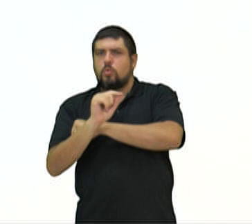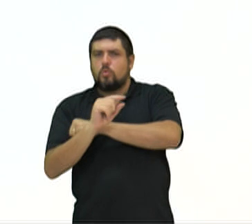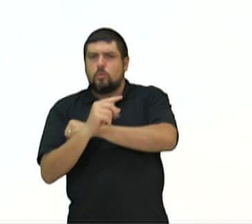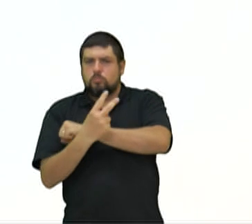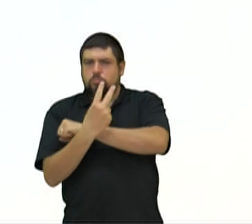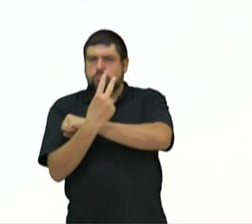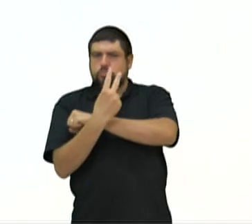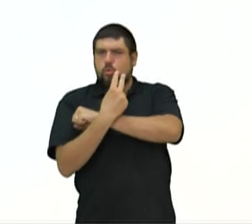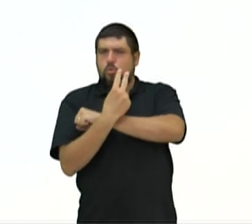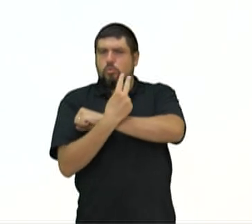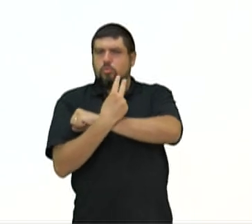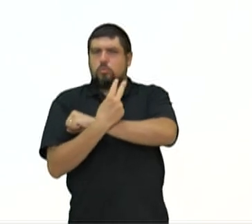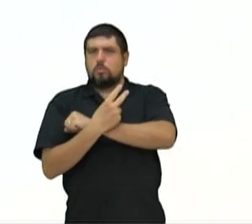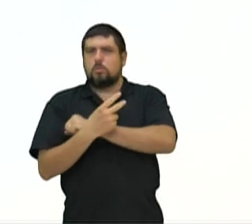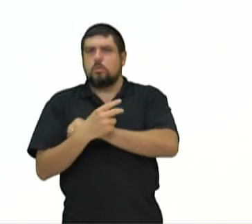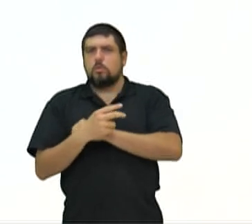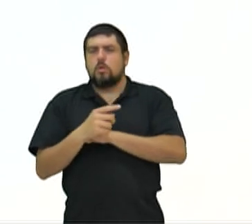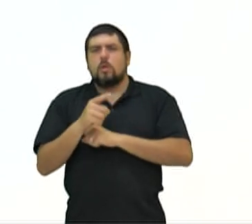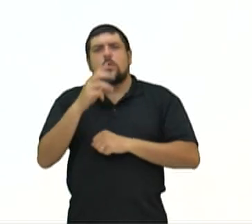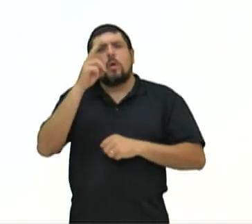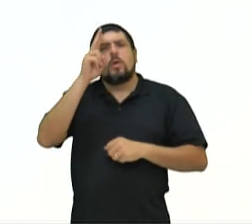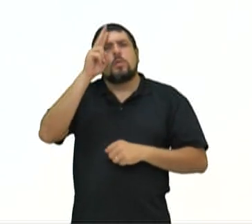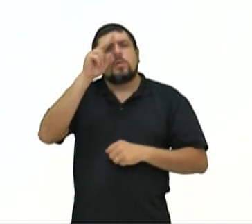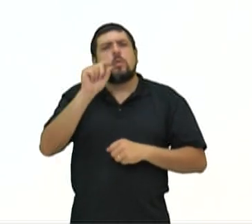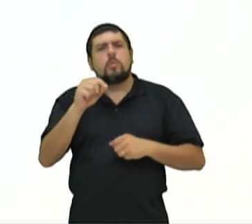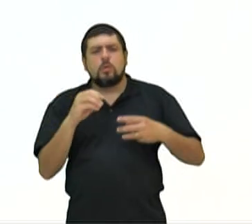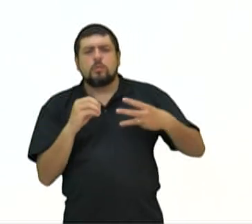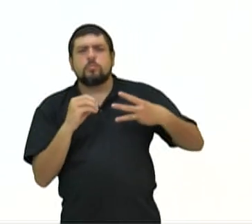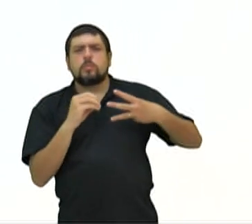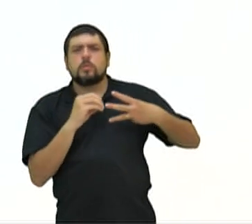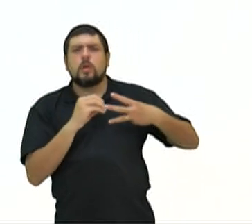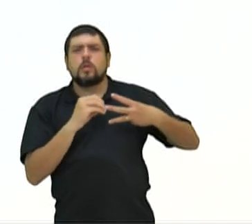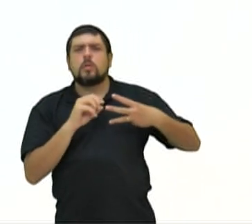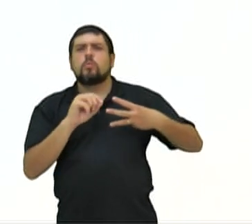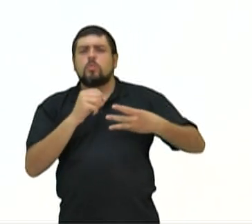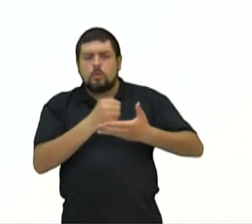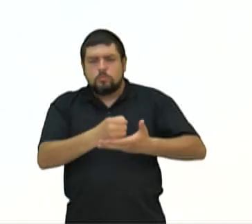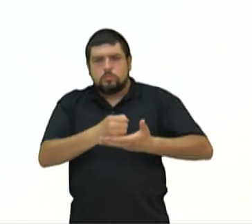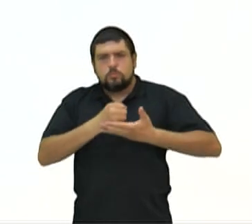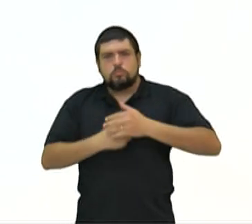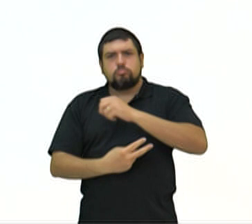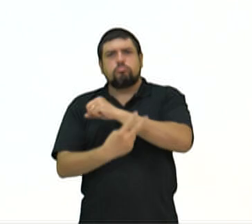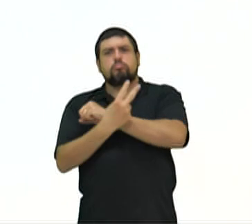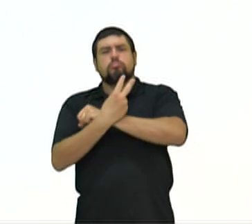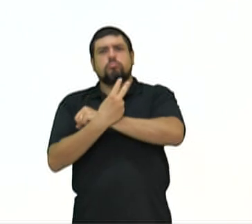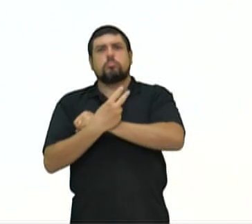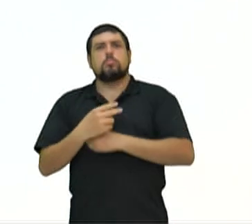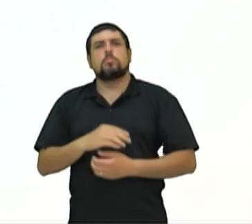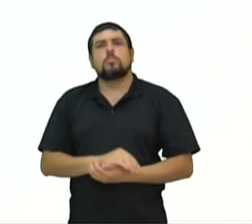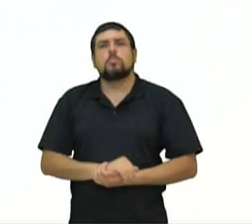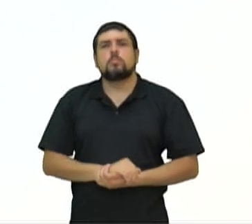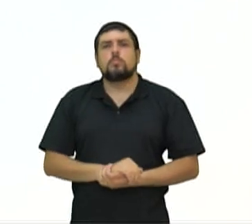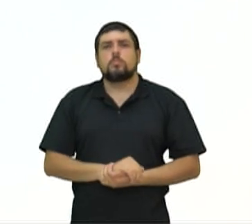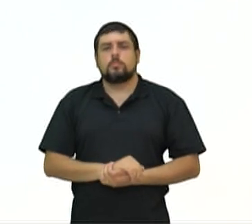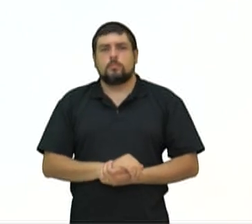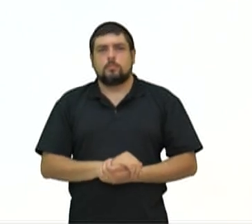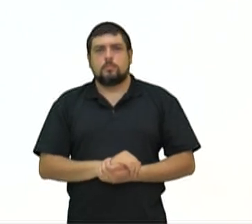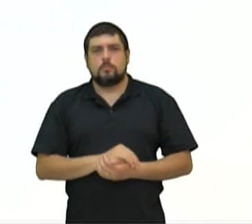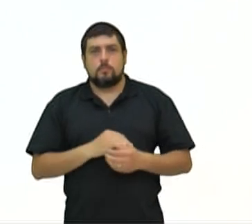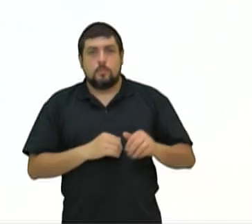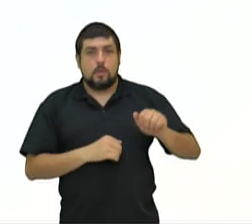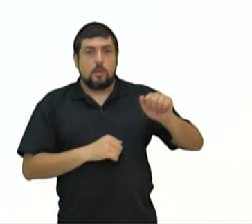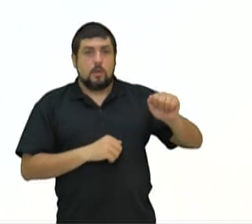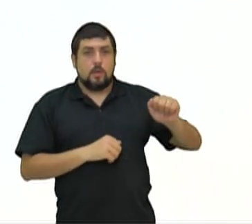Será que você lembra que células são essas que fazem a defesa do organismo? Na opção A, são